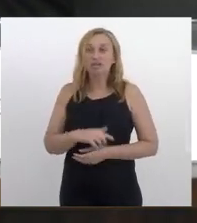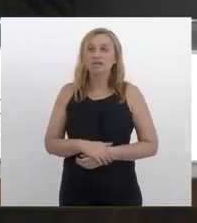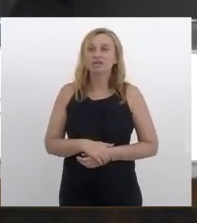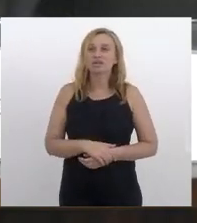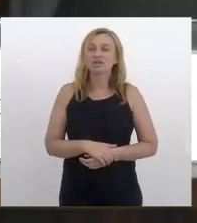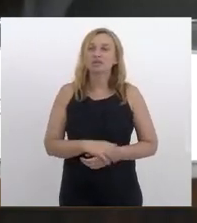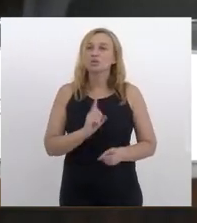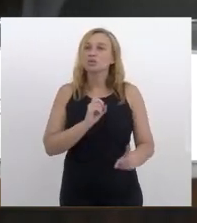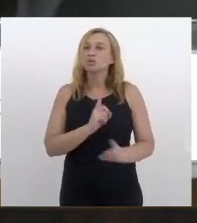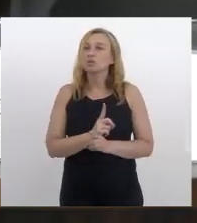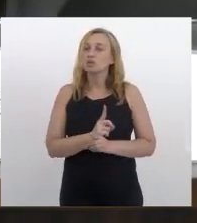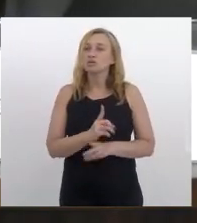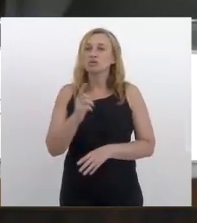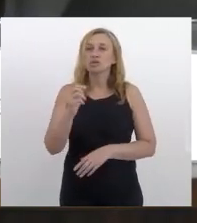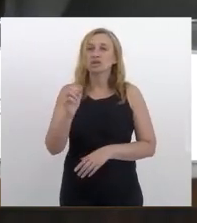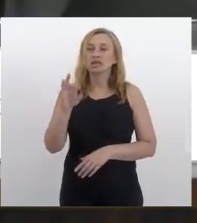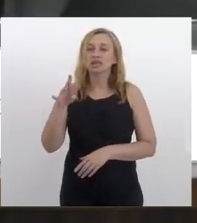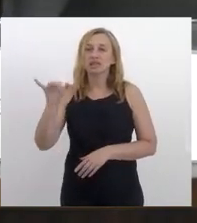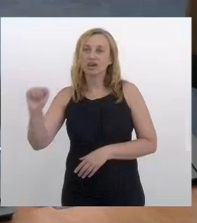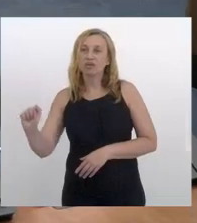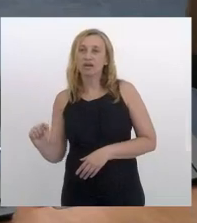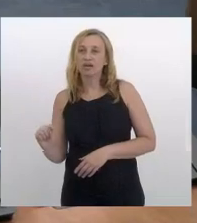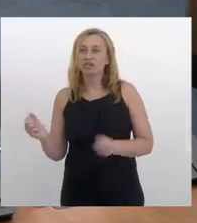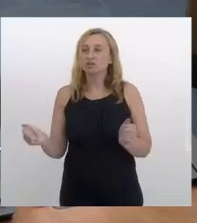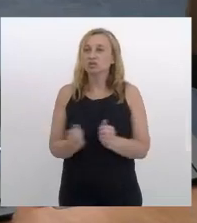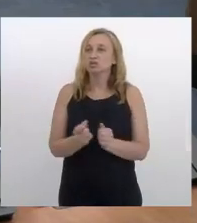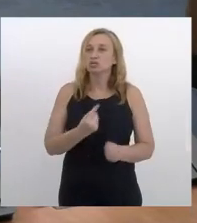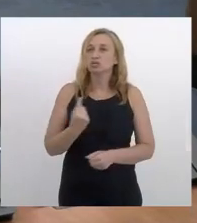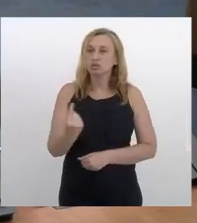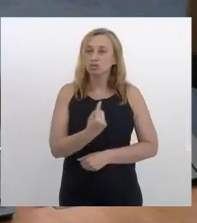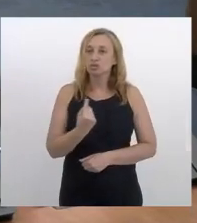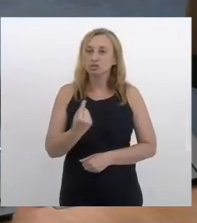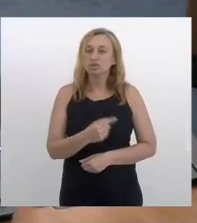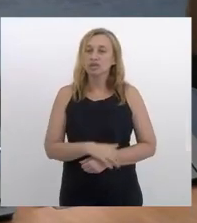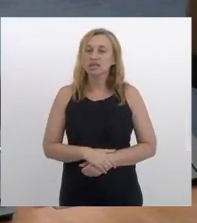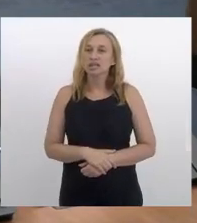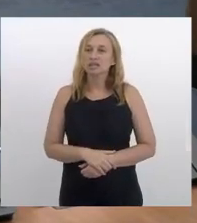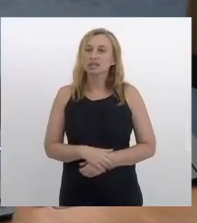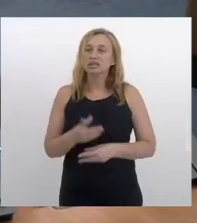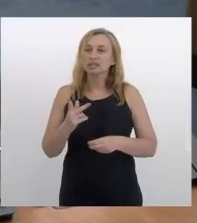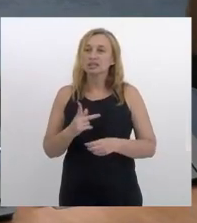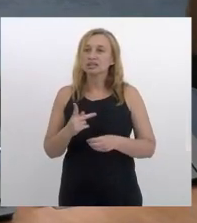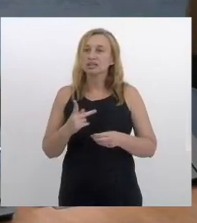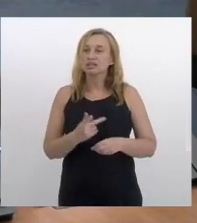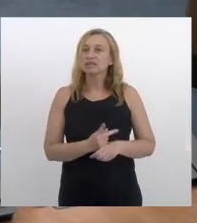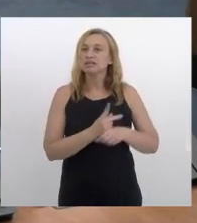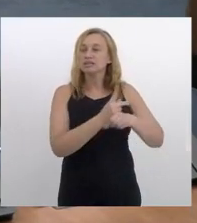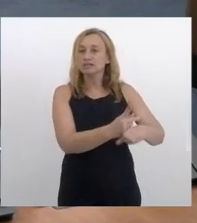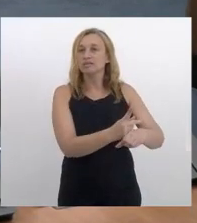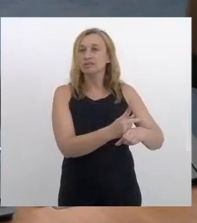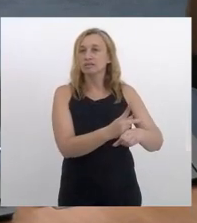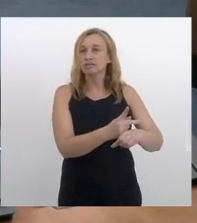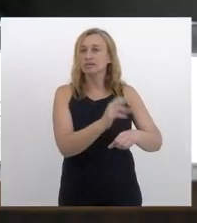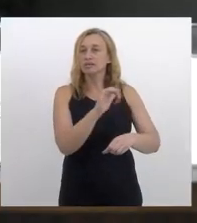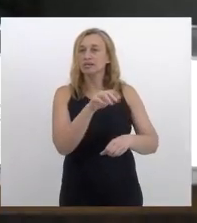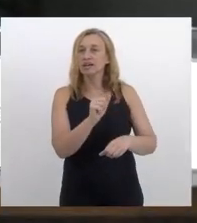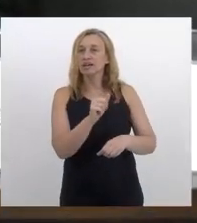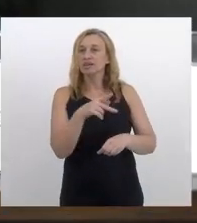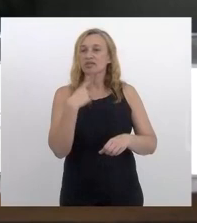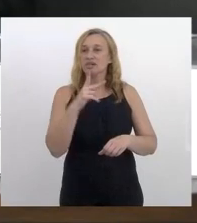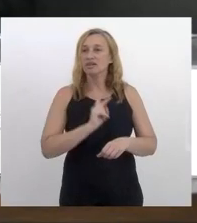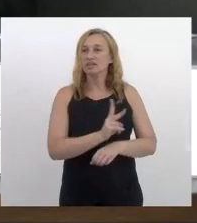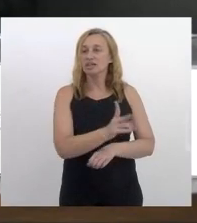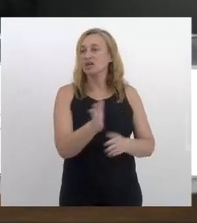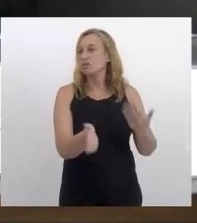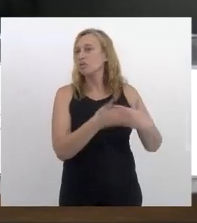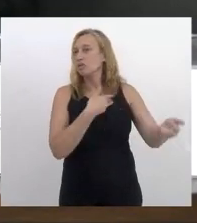do encontro que o André Corrêa estava junto conosco, e aí entregaram uma placa, e eu digo sempre que qualquer